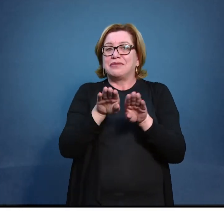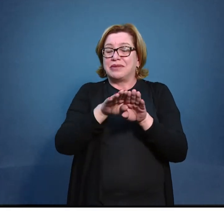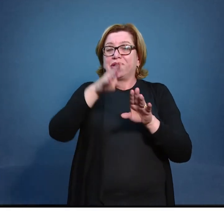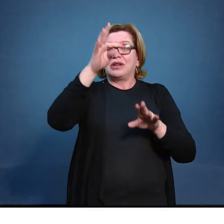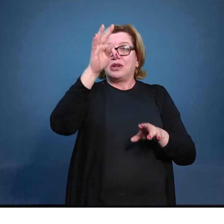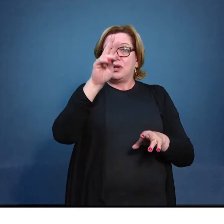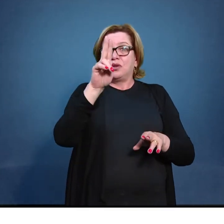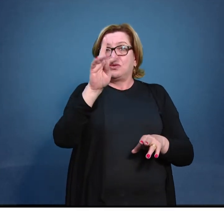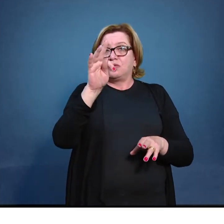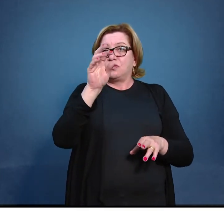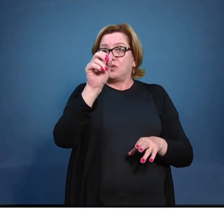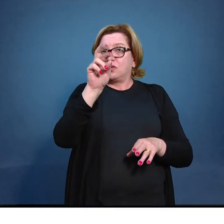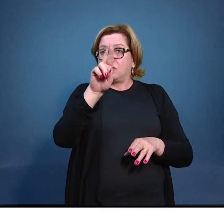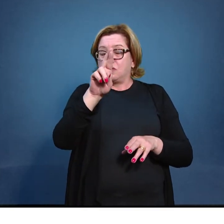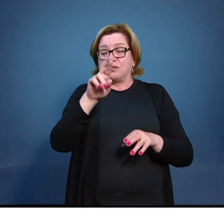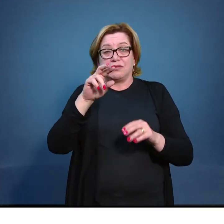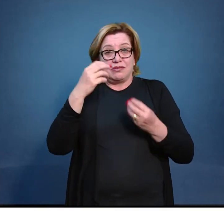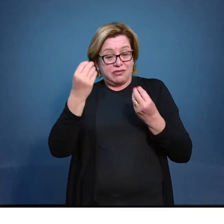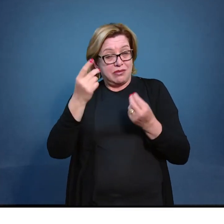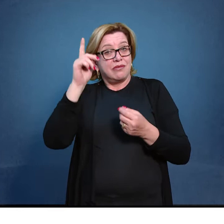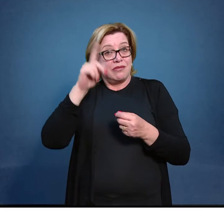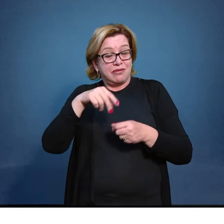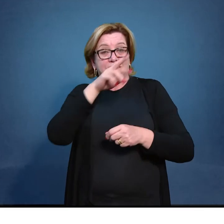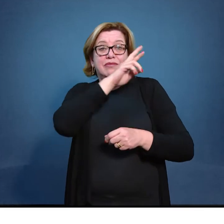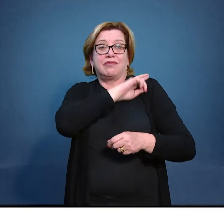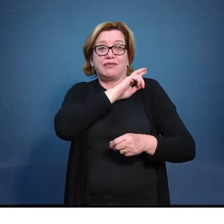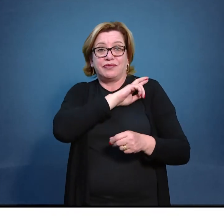gerenciar imóveis. Temos casos de